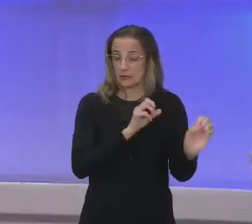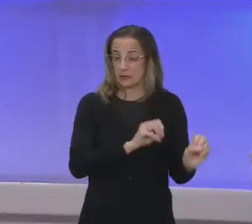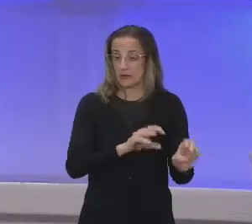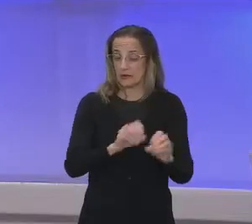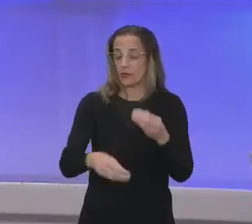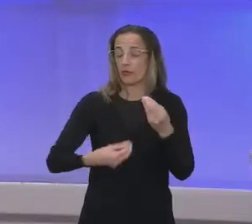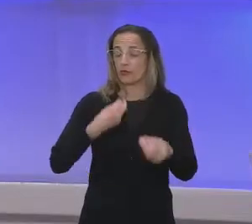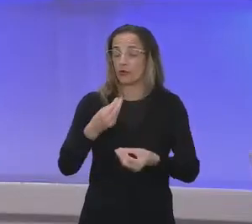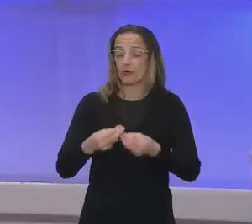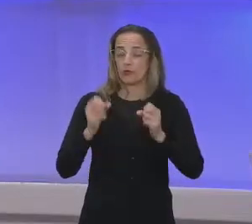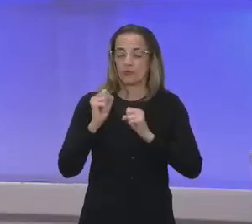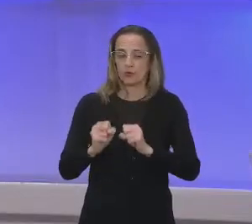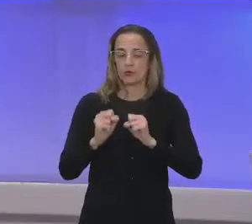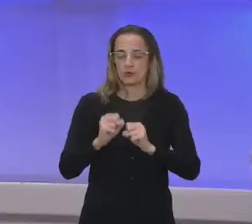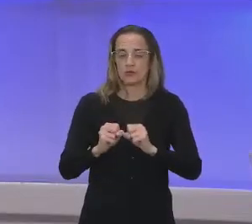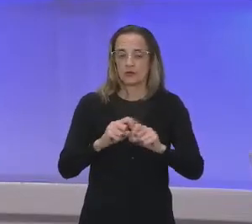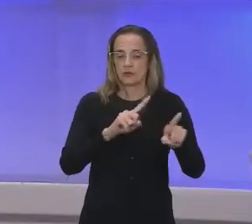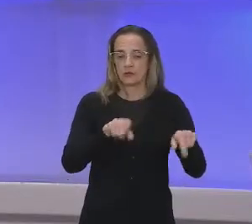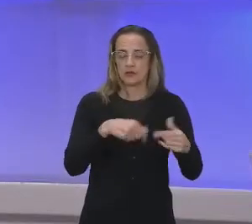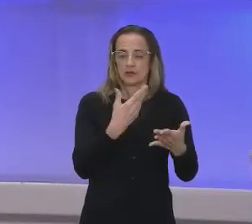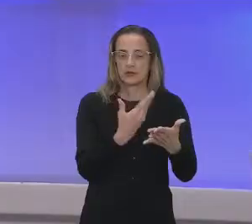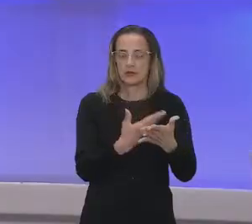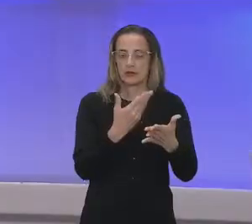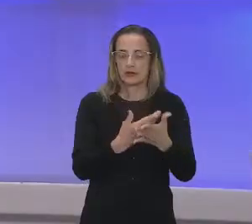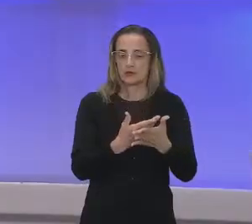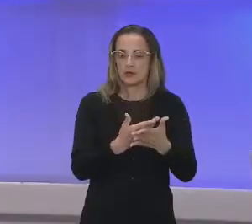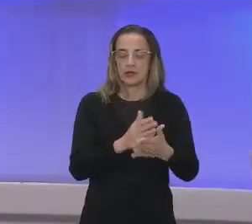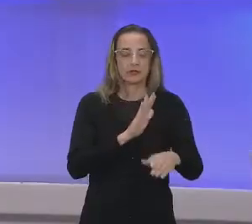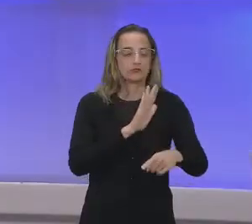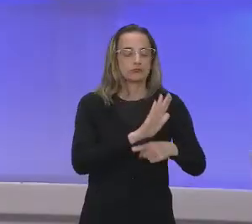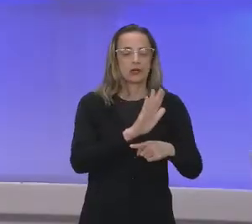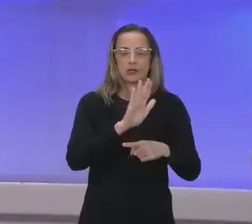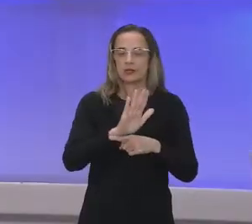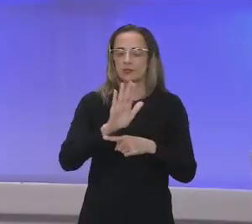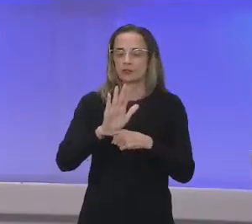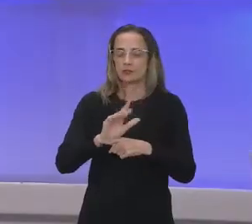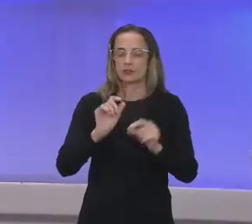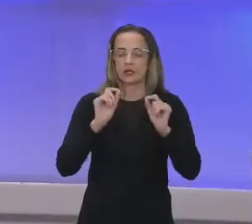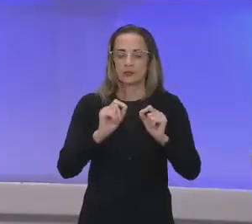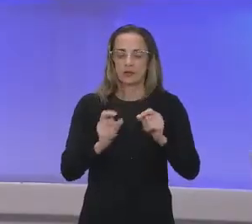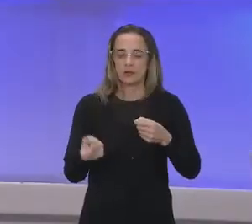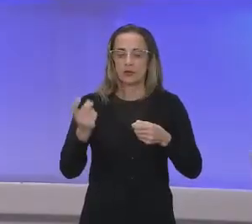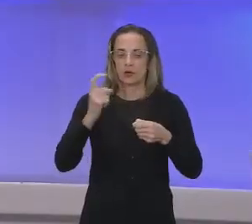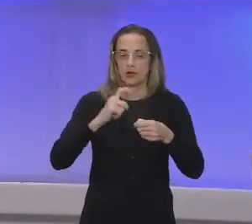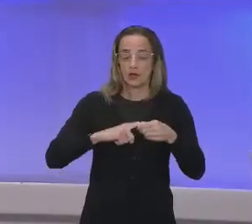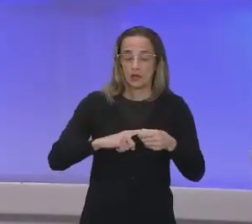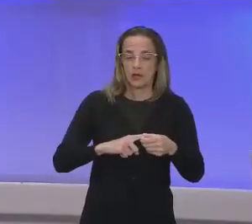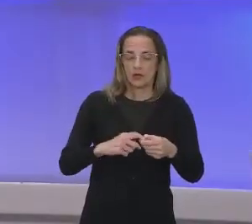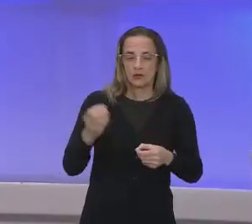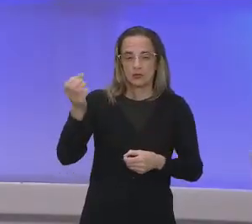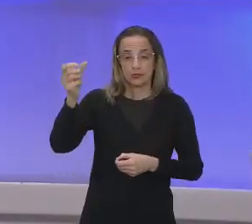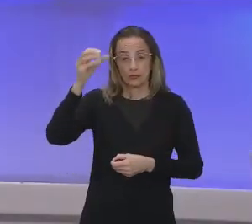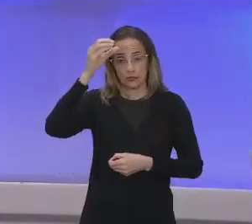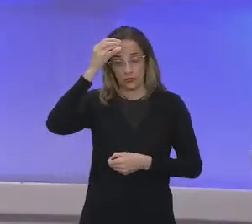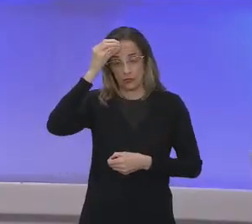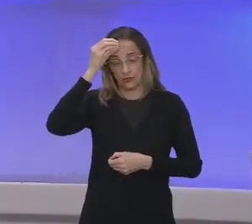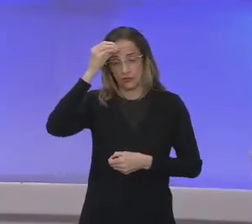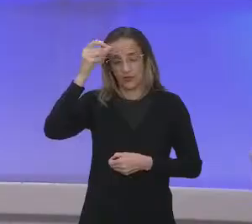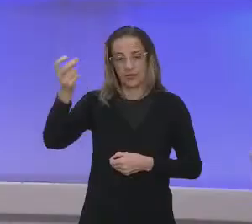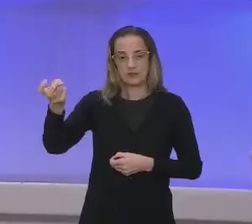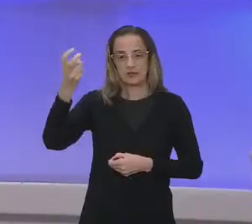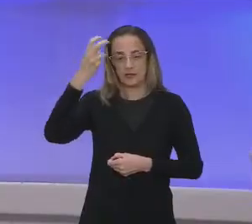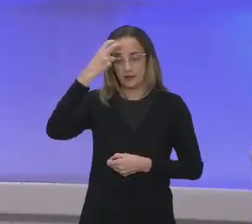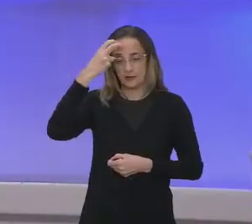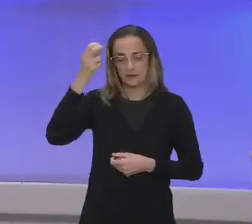gente pode, dentro da sala de aula, contribuir para uma retomada de consciência, né, dos